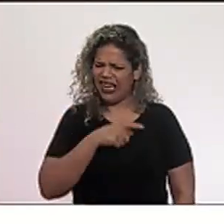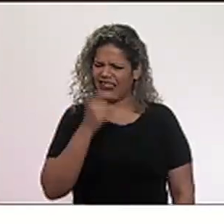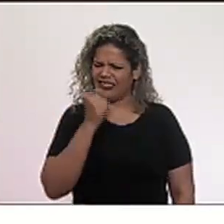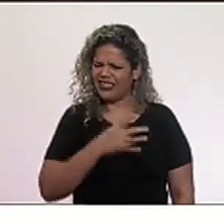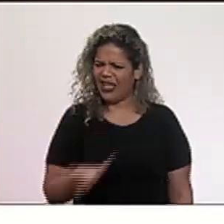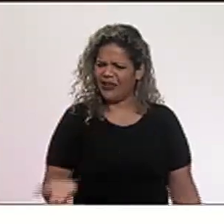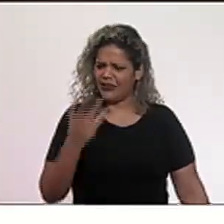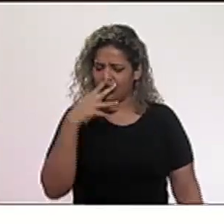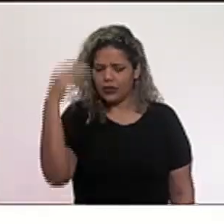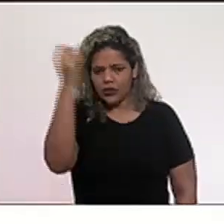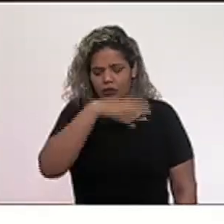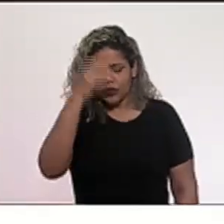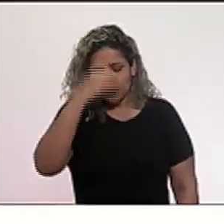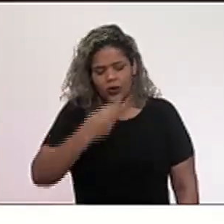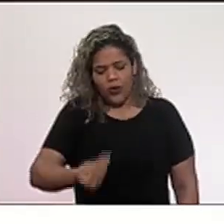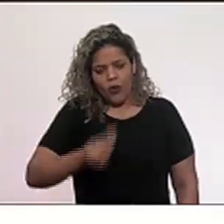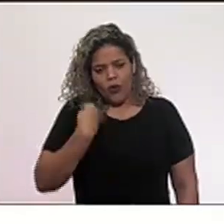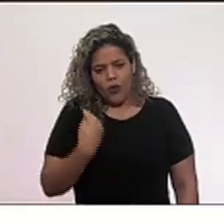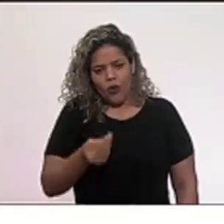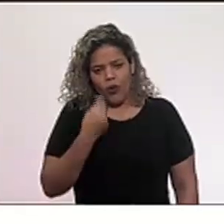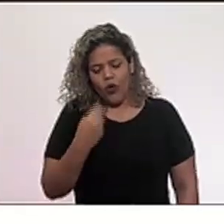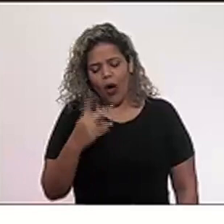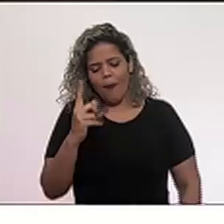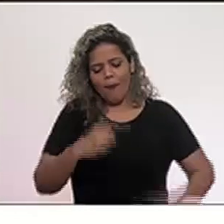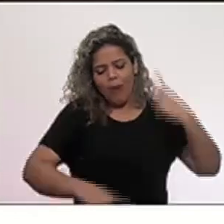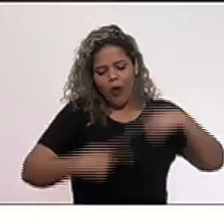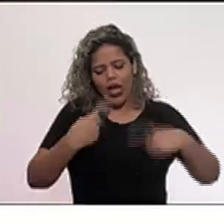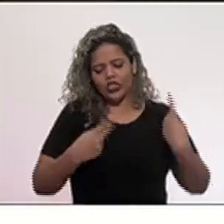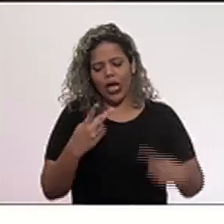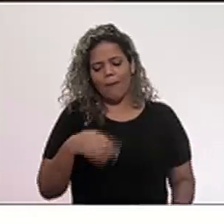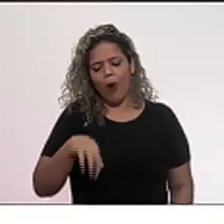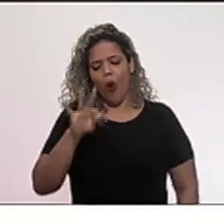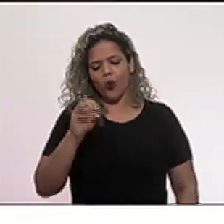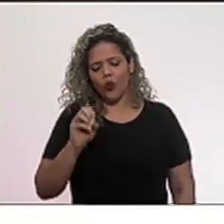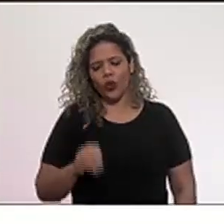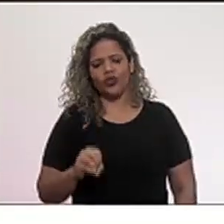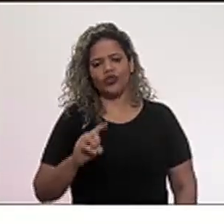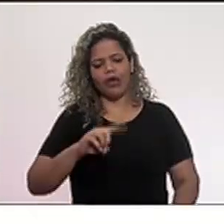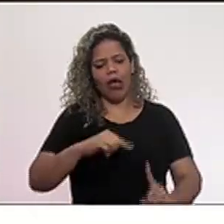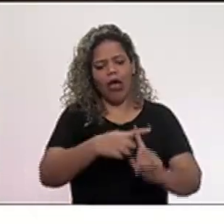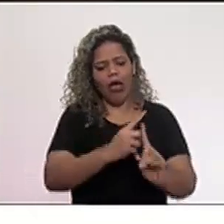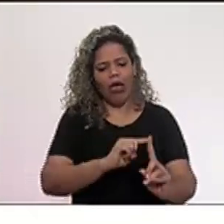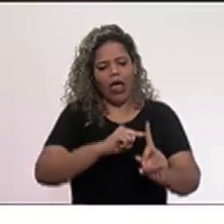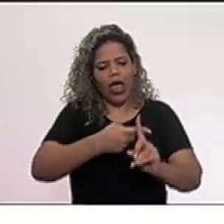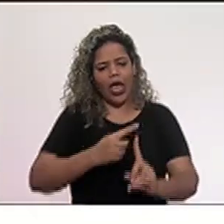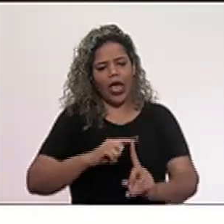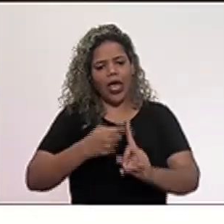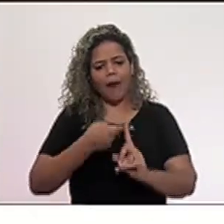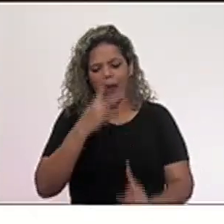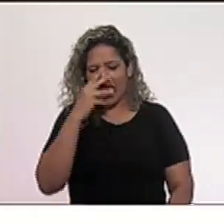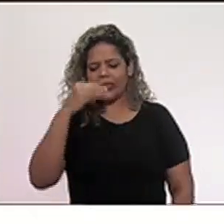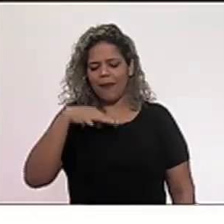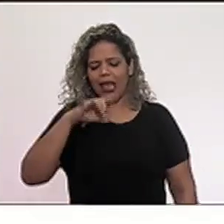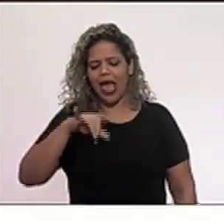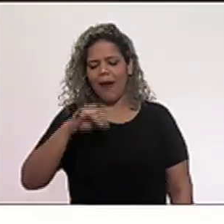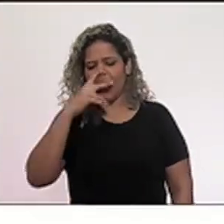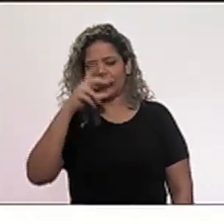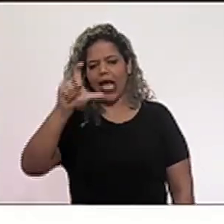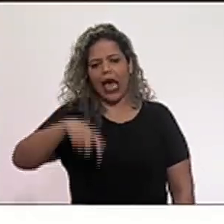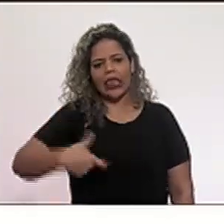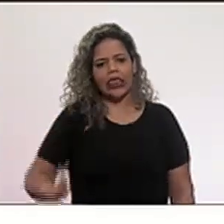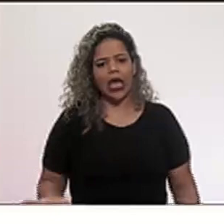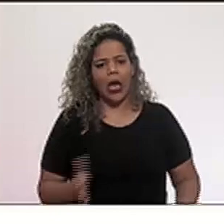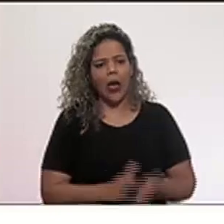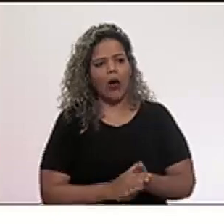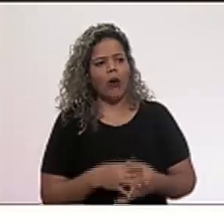se não fosse absolutamente trágico, criar uma política de pontuação de milhagem, como se fosse cartão de crédito,